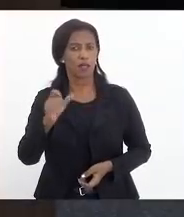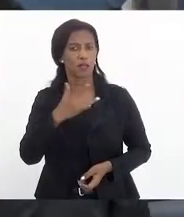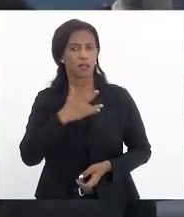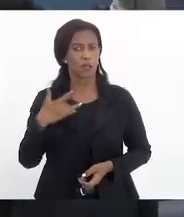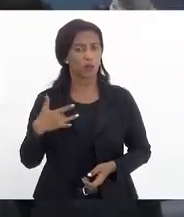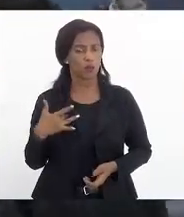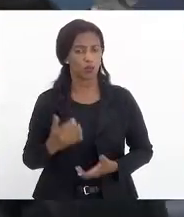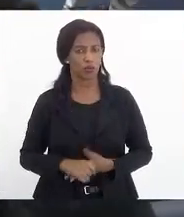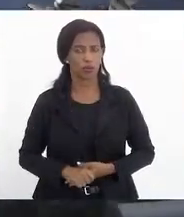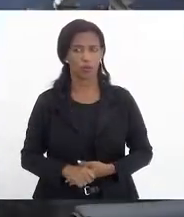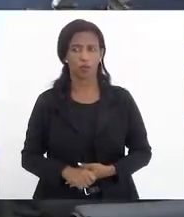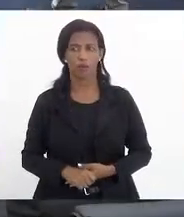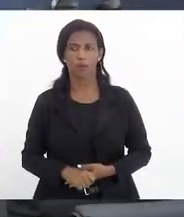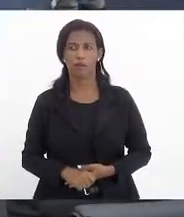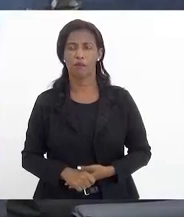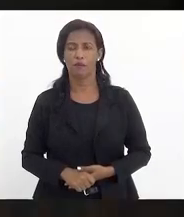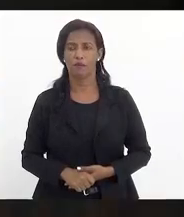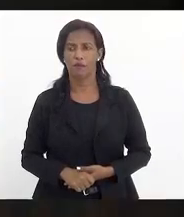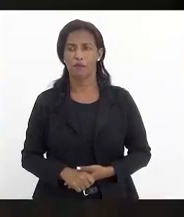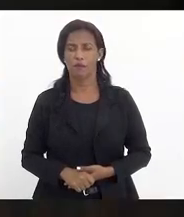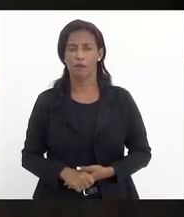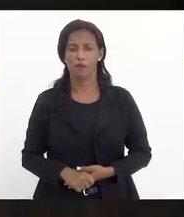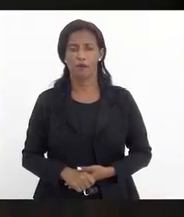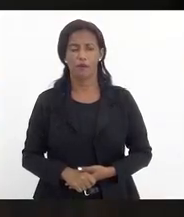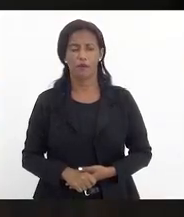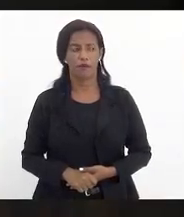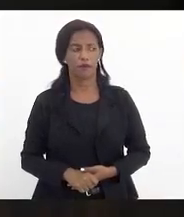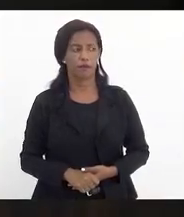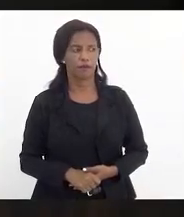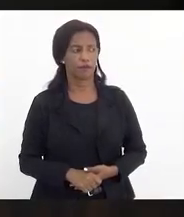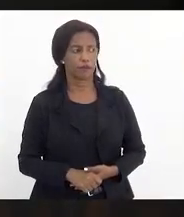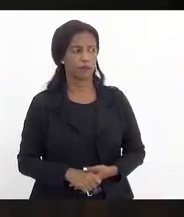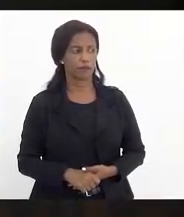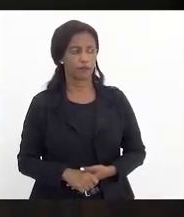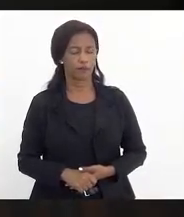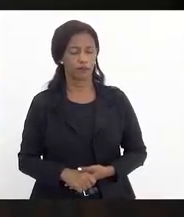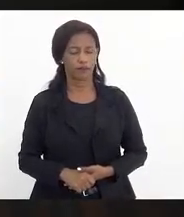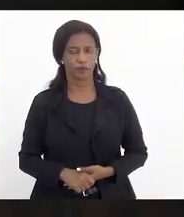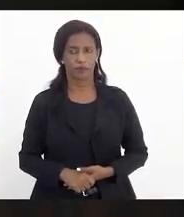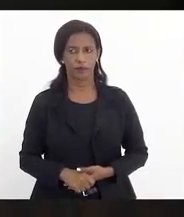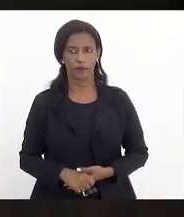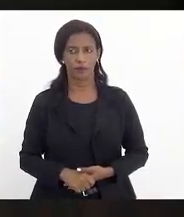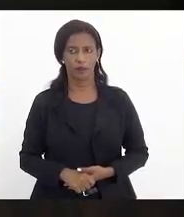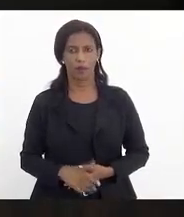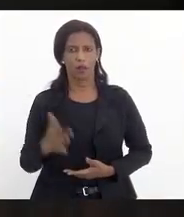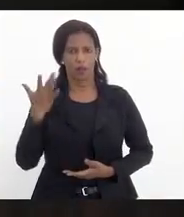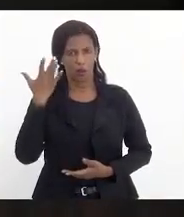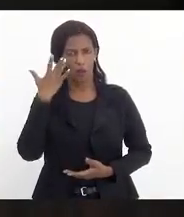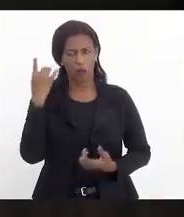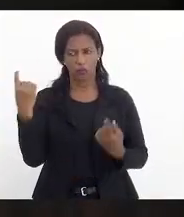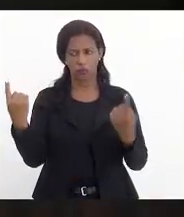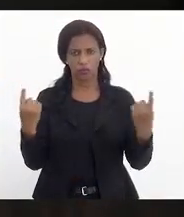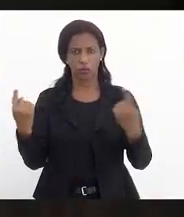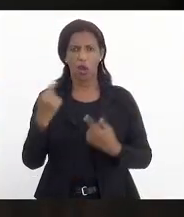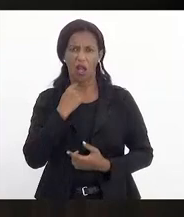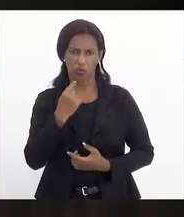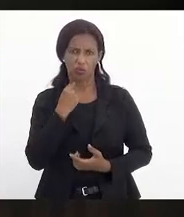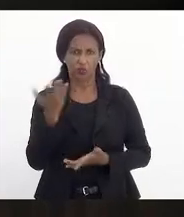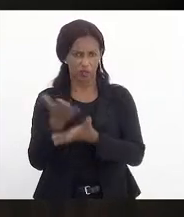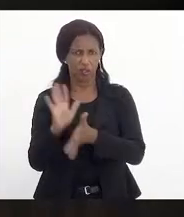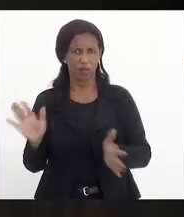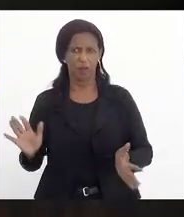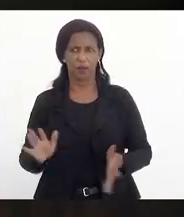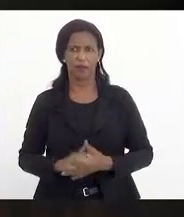Obrigado. Presidente. Olha só. Presidente. Eu acho que as dúvidas já estão sanadas, certo ou não?